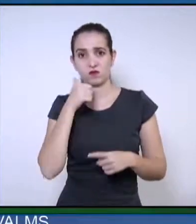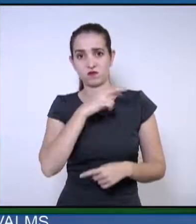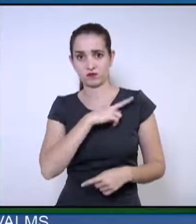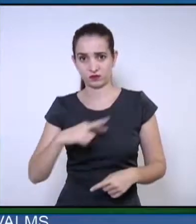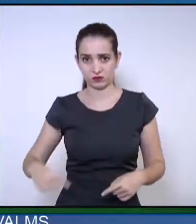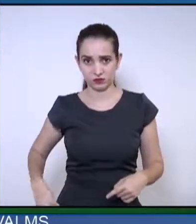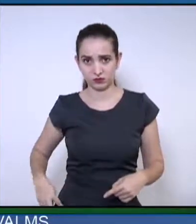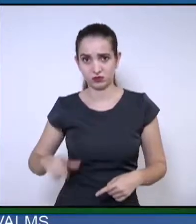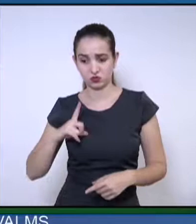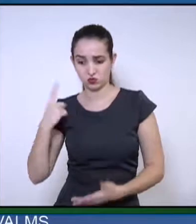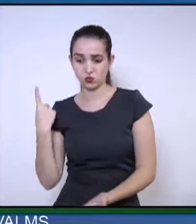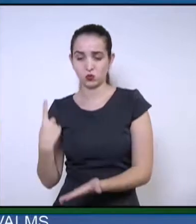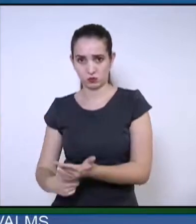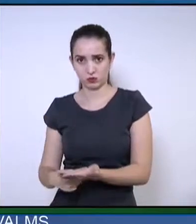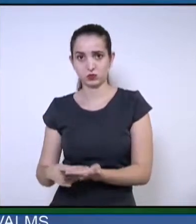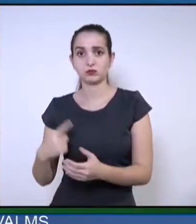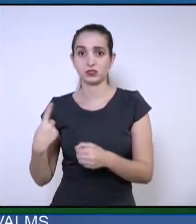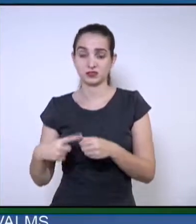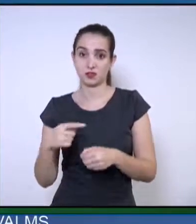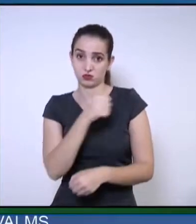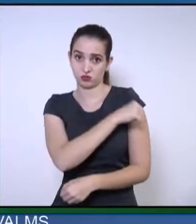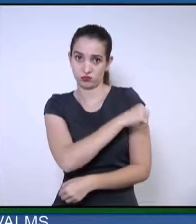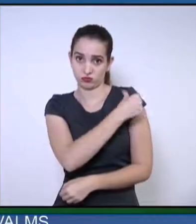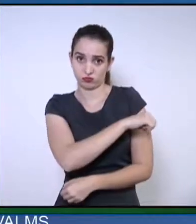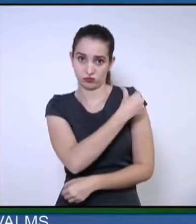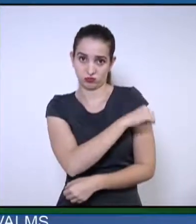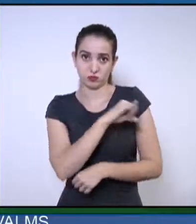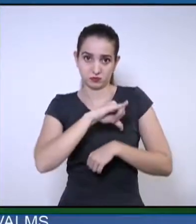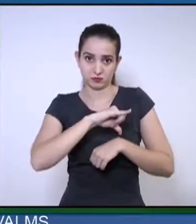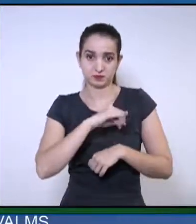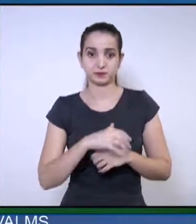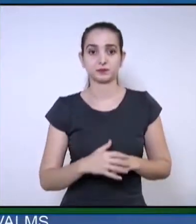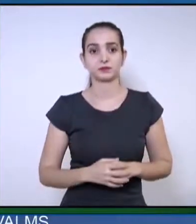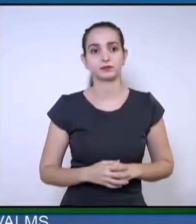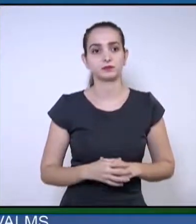deslocando de um compromisso na cidade do Rio de Janeiro,